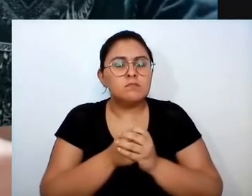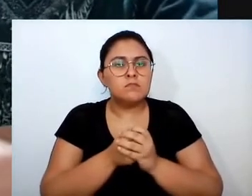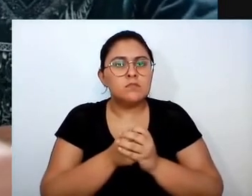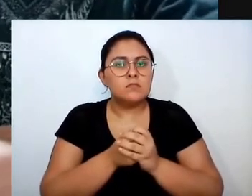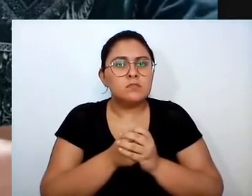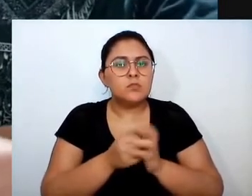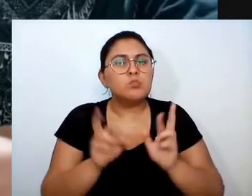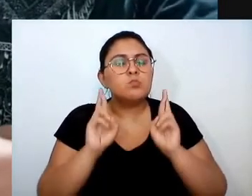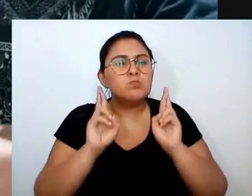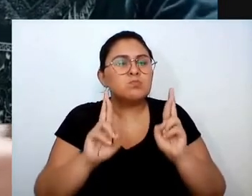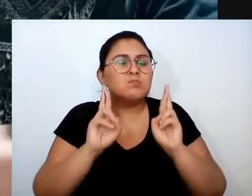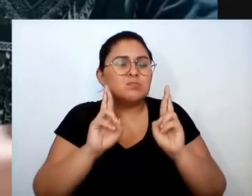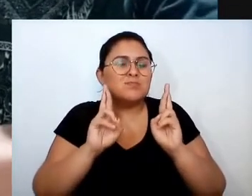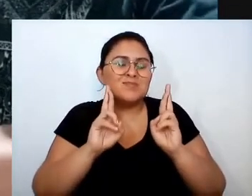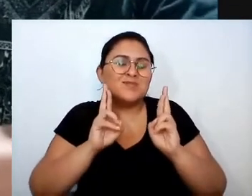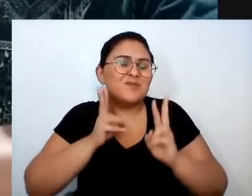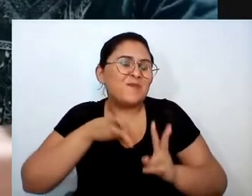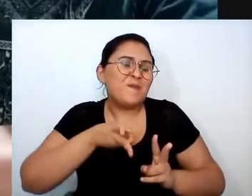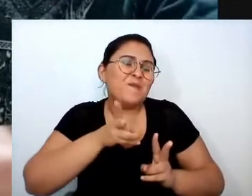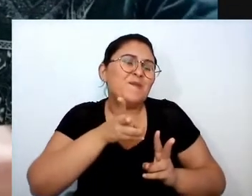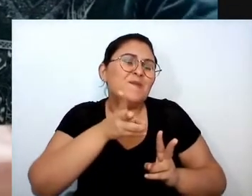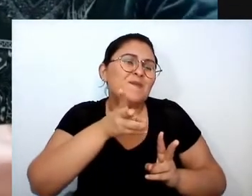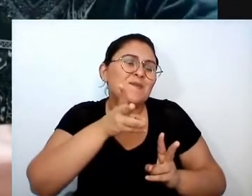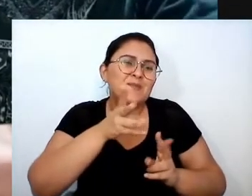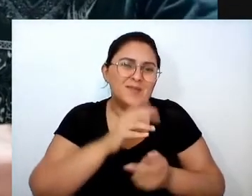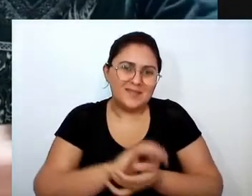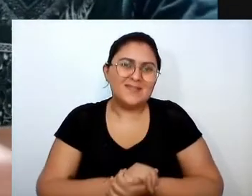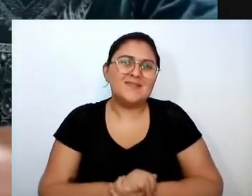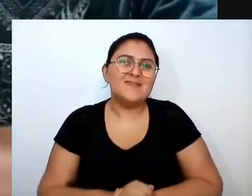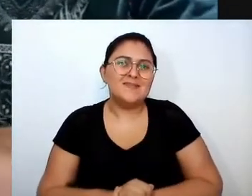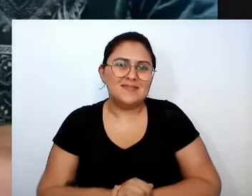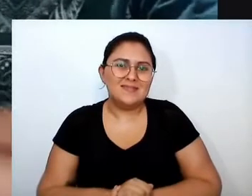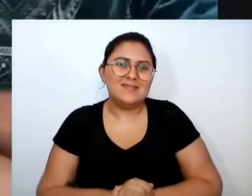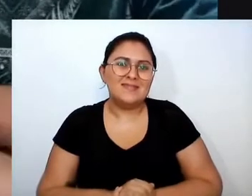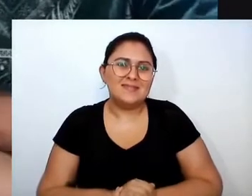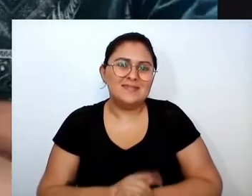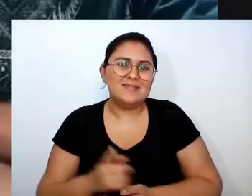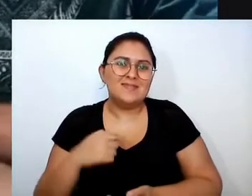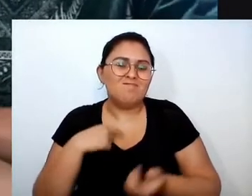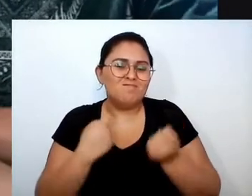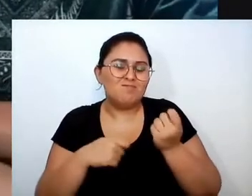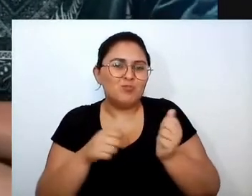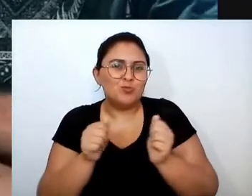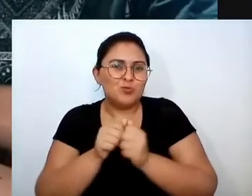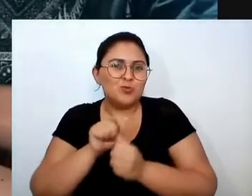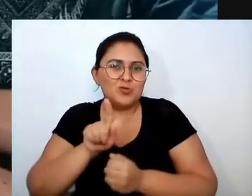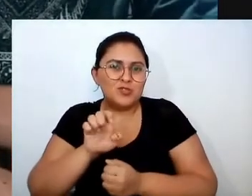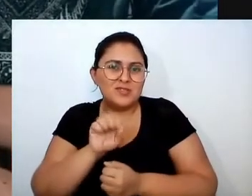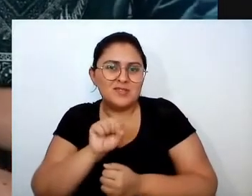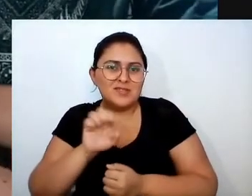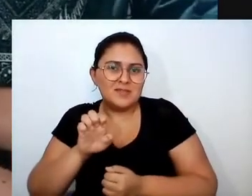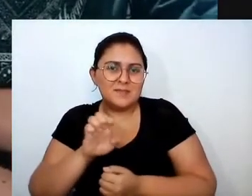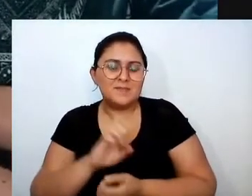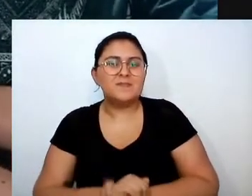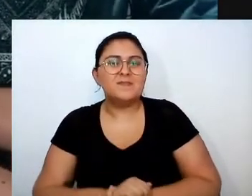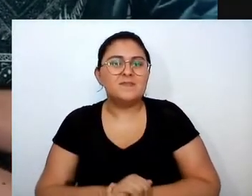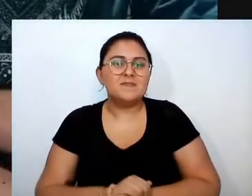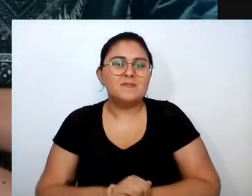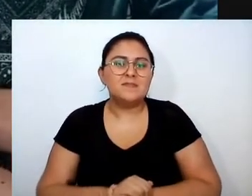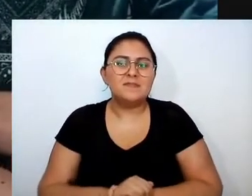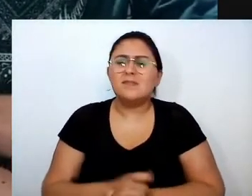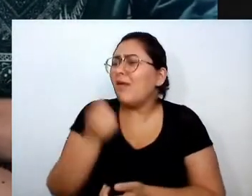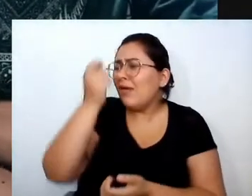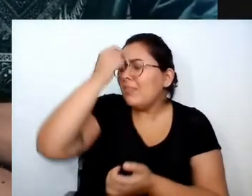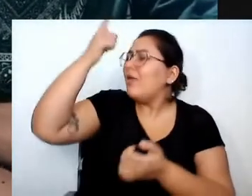sim, continuar por muito tempo, né? Com o duo. sim. Então, a ideia surgiu como? Como é que